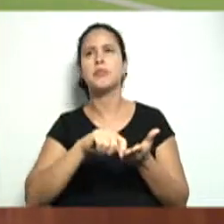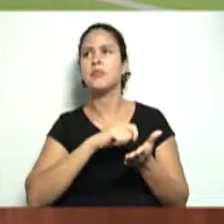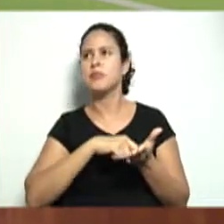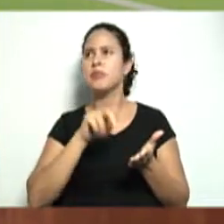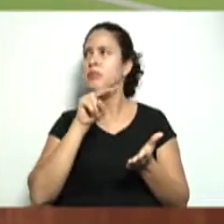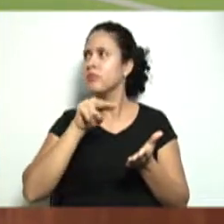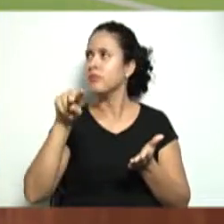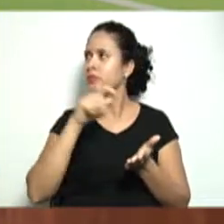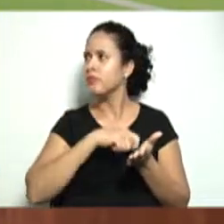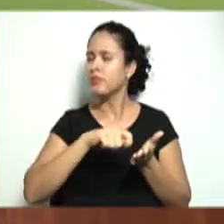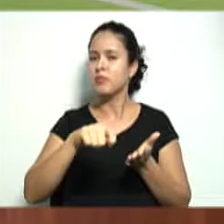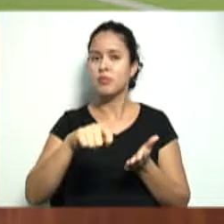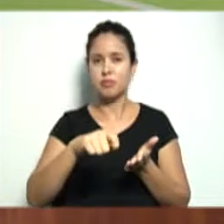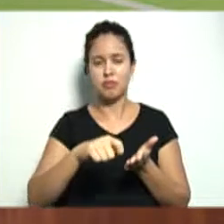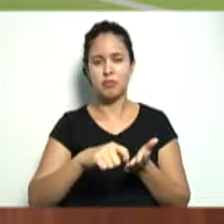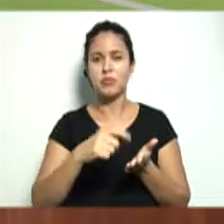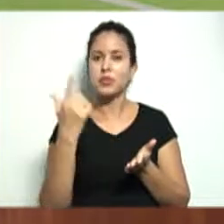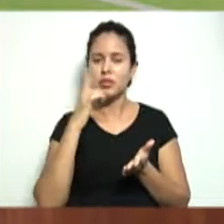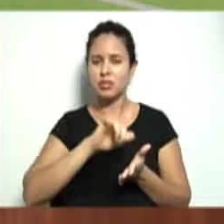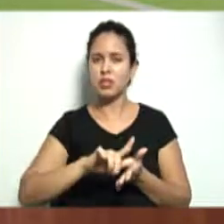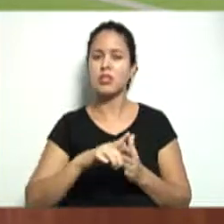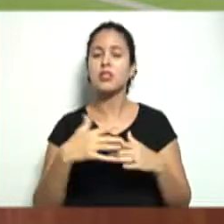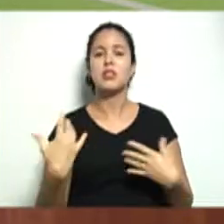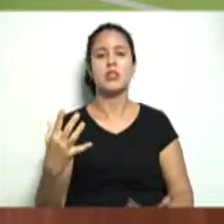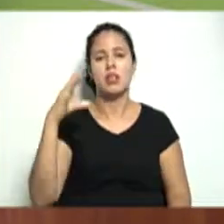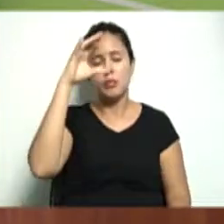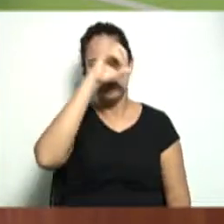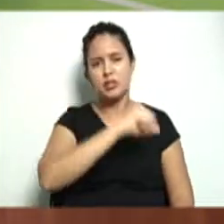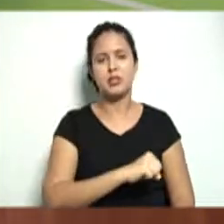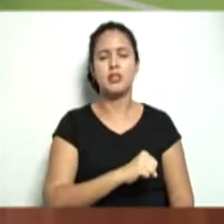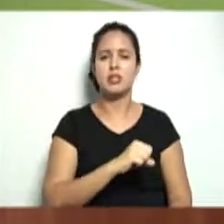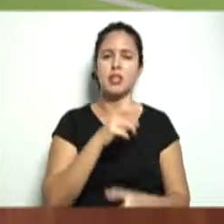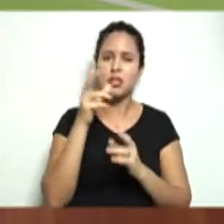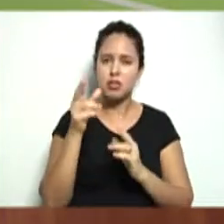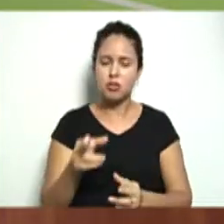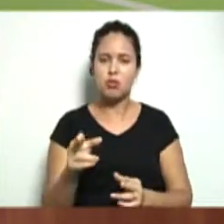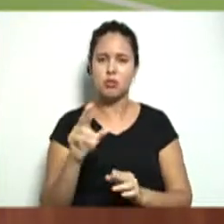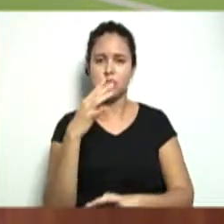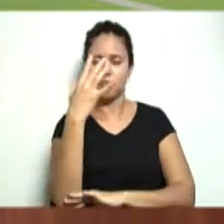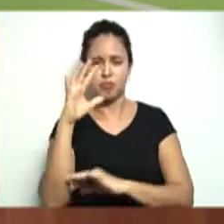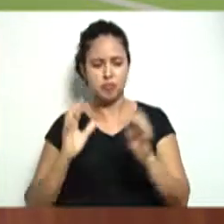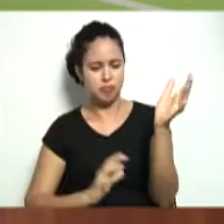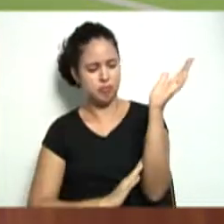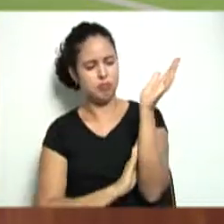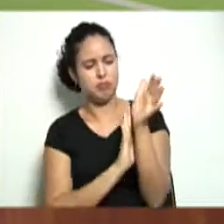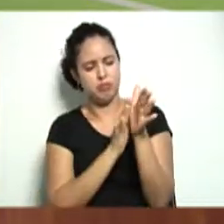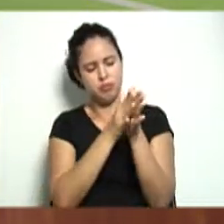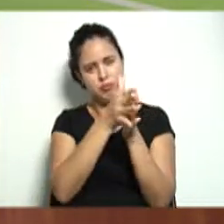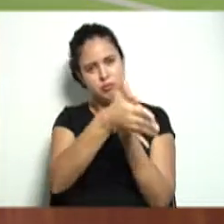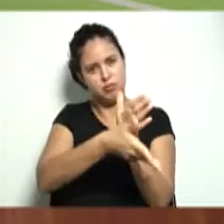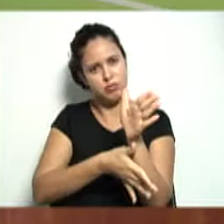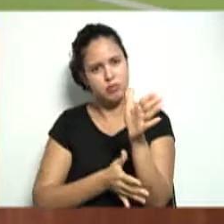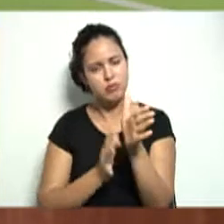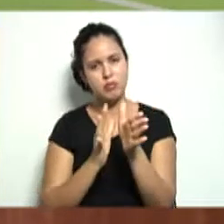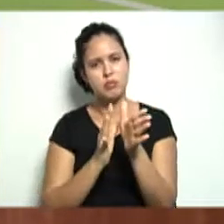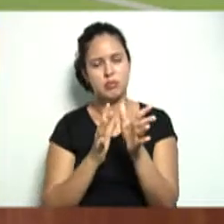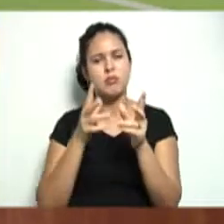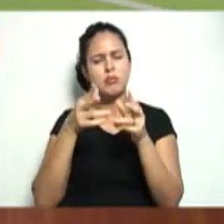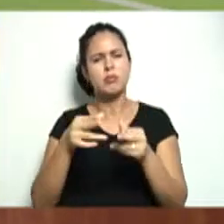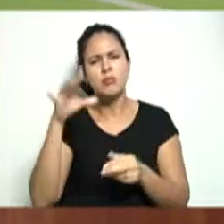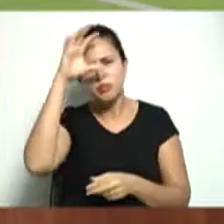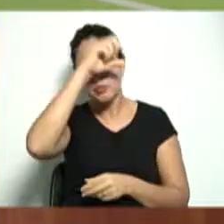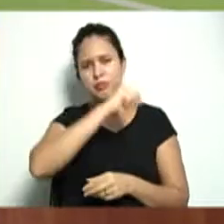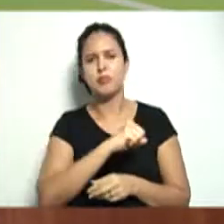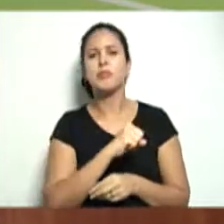reta. Veja, aprender, então é como se fosse uma trepadeira, se agarra ao conhecimento e se confunde com ele. Então você é